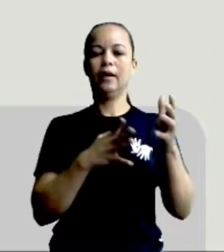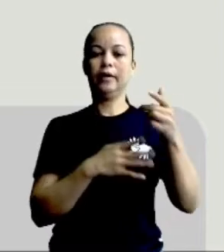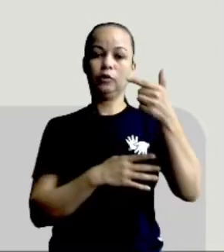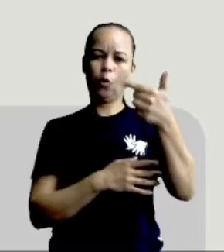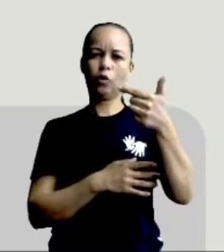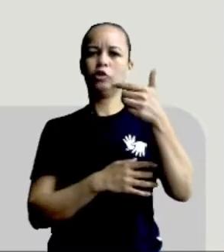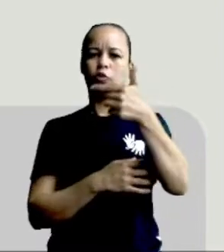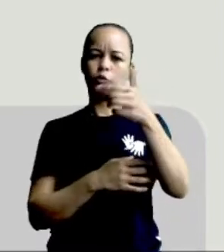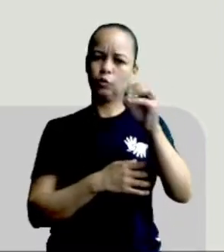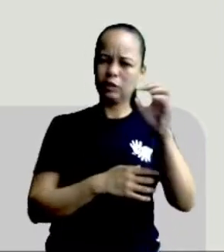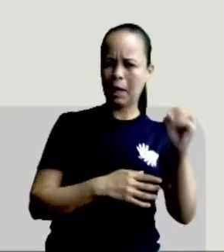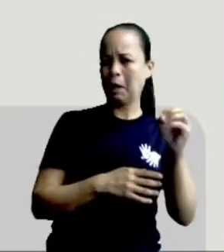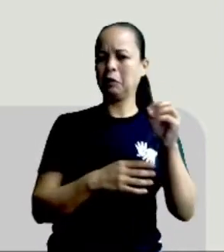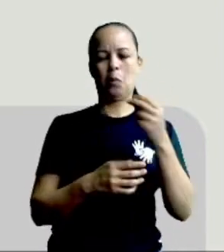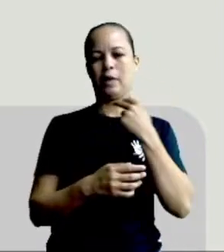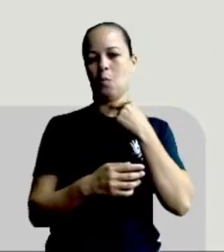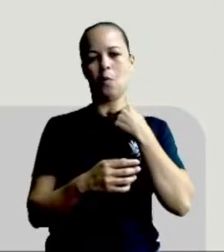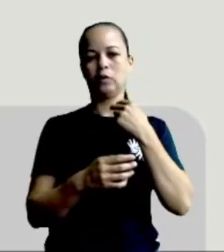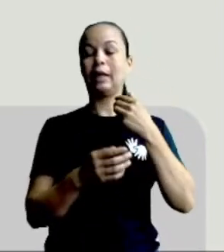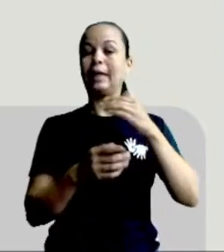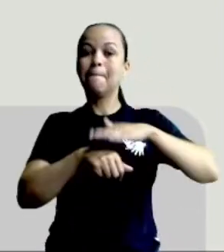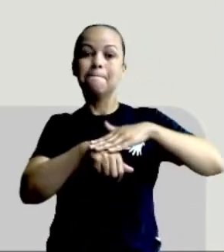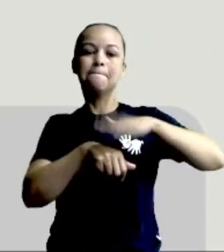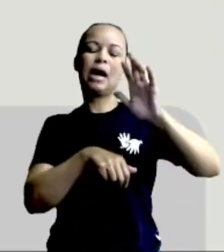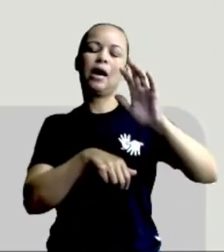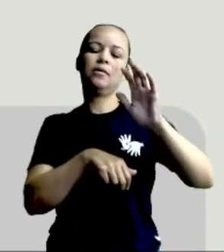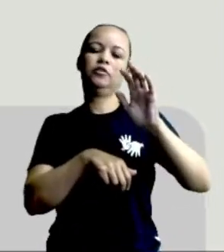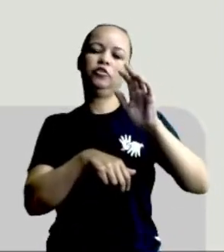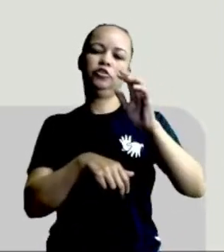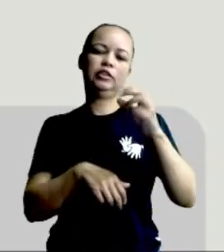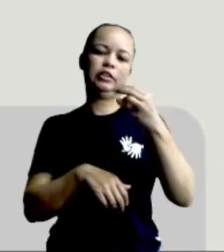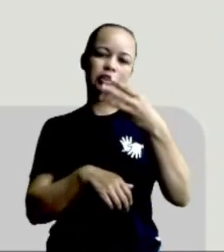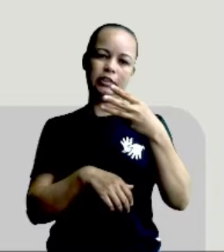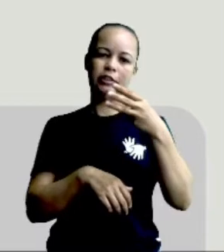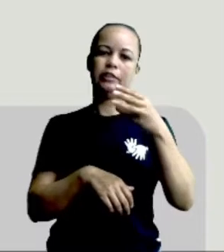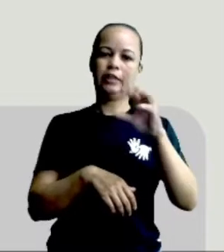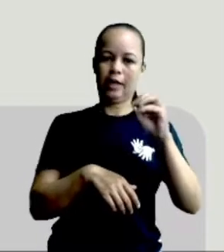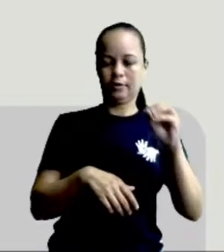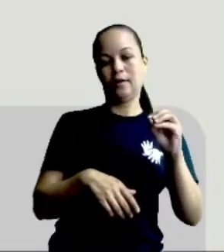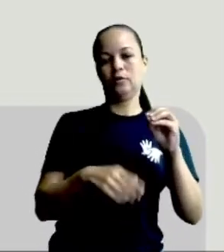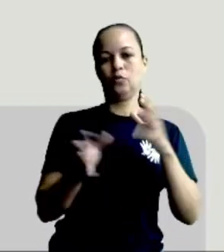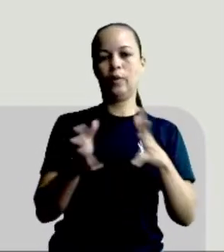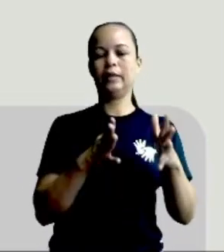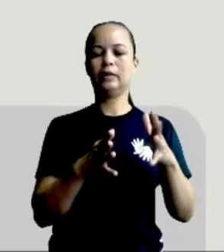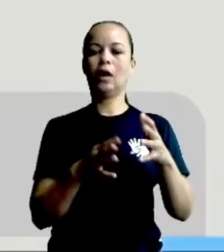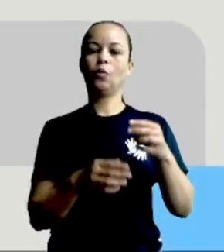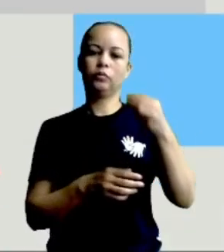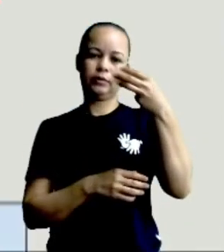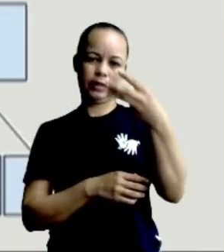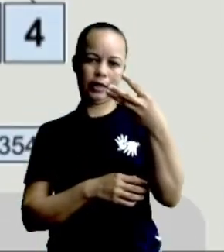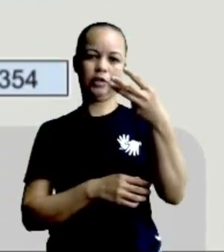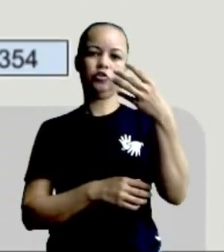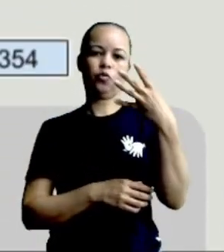posso utilizar aí as cartas 3, 4 e 5 na posição da centena, ok? Então, vamos